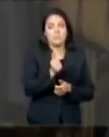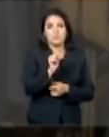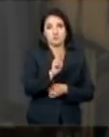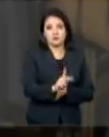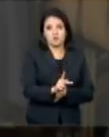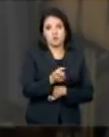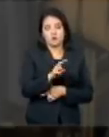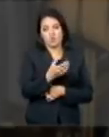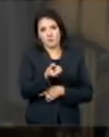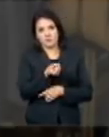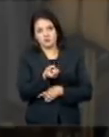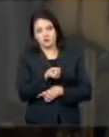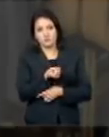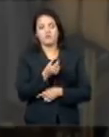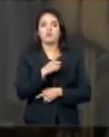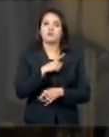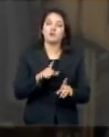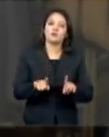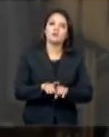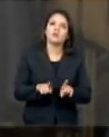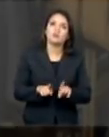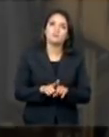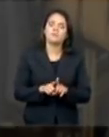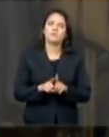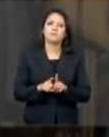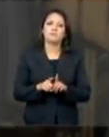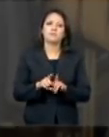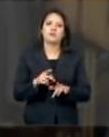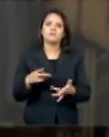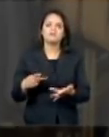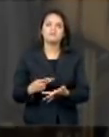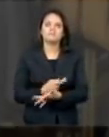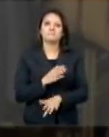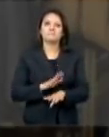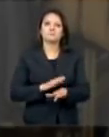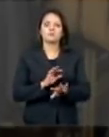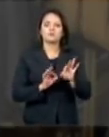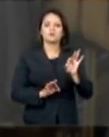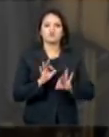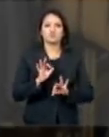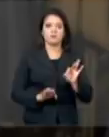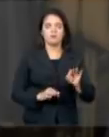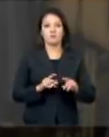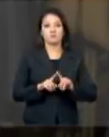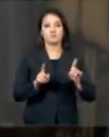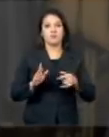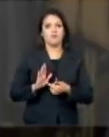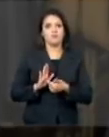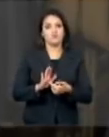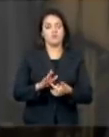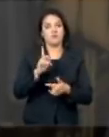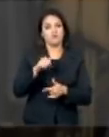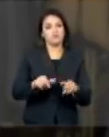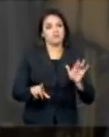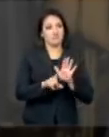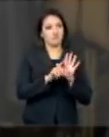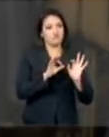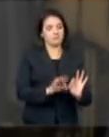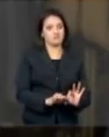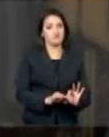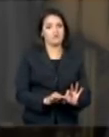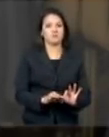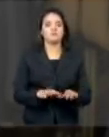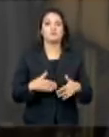têm o condão de criar situações jurídicas plena aparência de legalidade e legitimidade é de se admitir